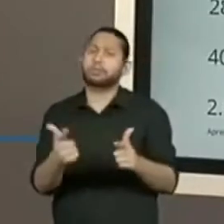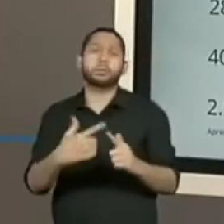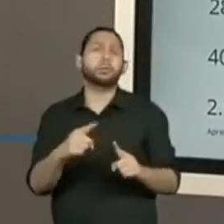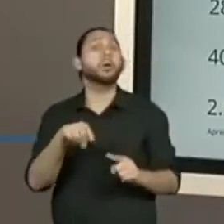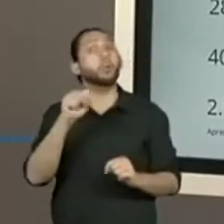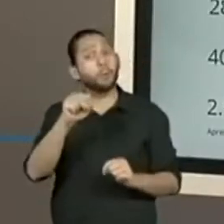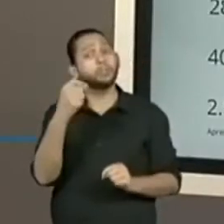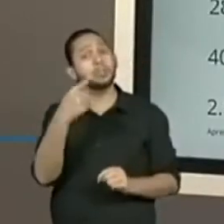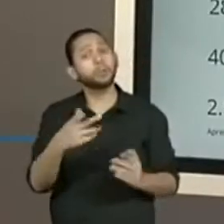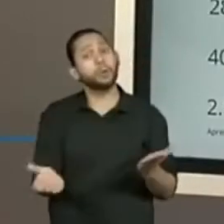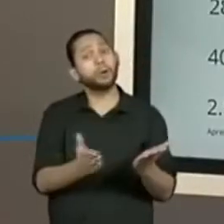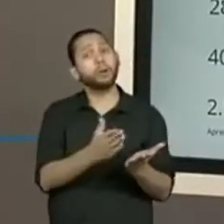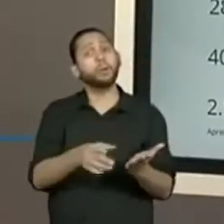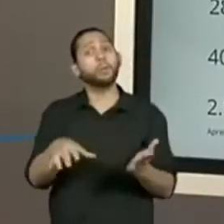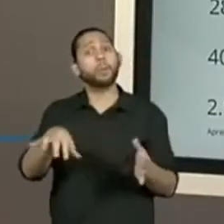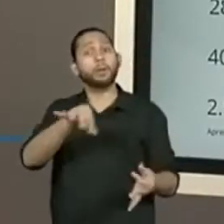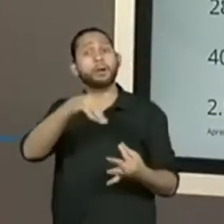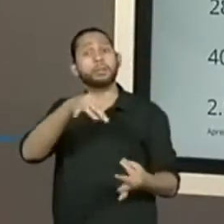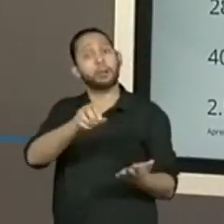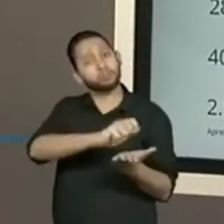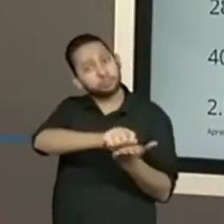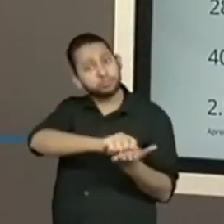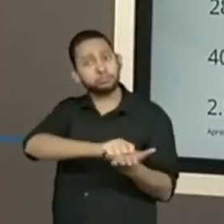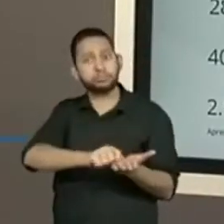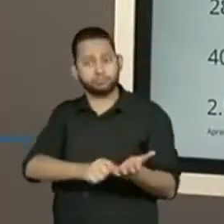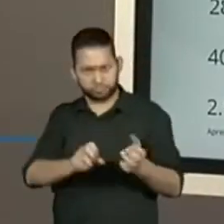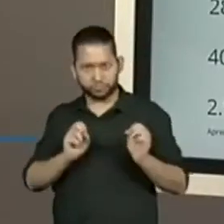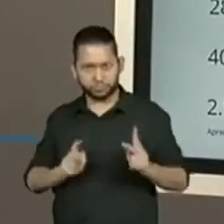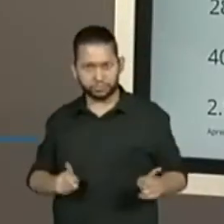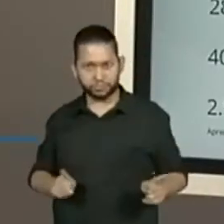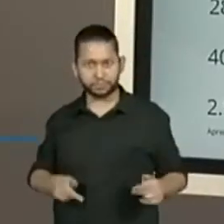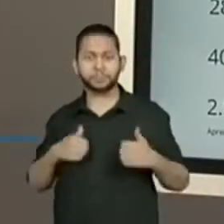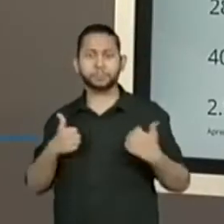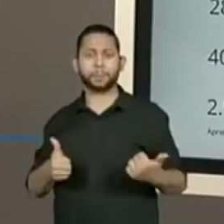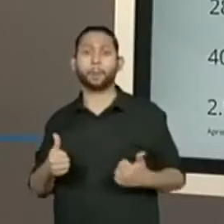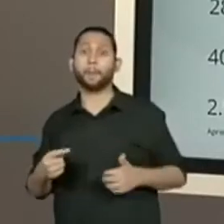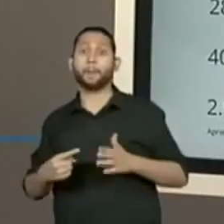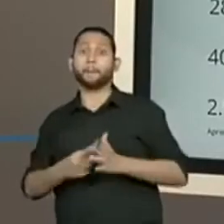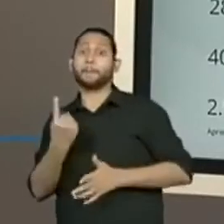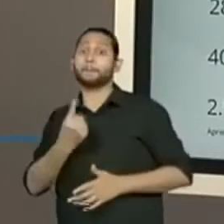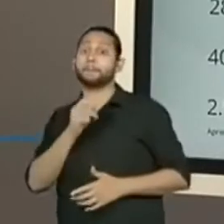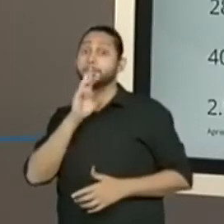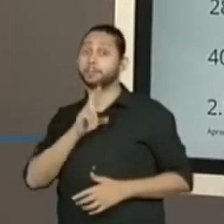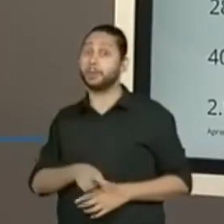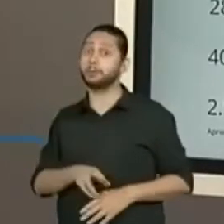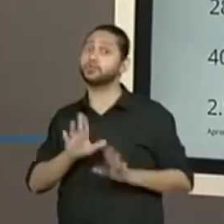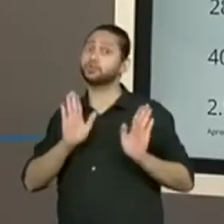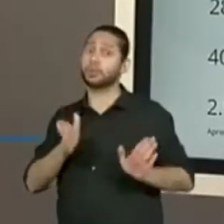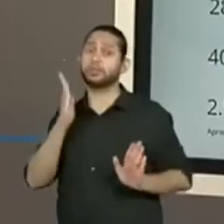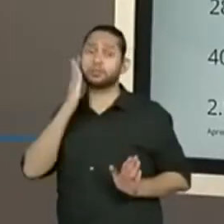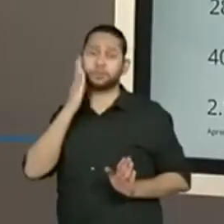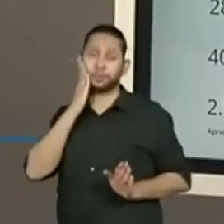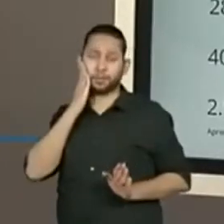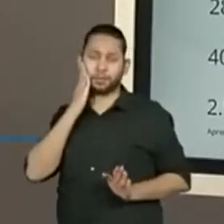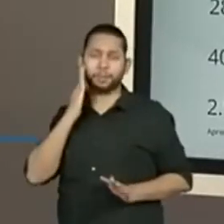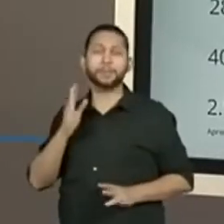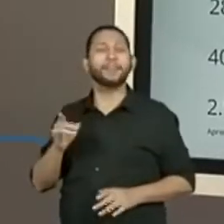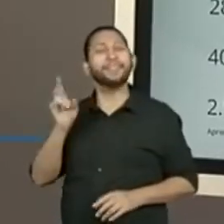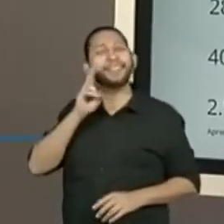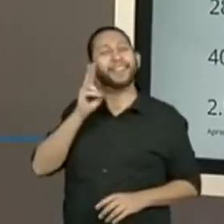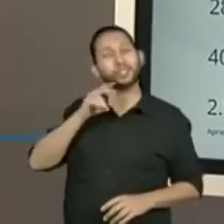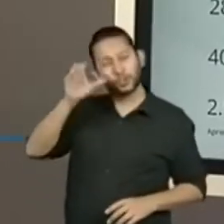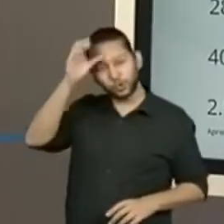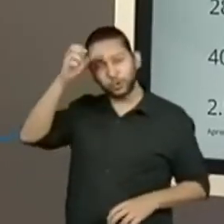número e responde na frente, ok? Então, o primeiro exercício do aprender sempre é pegar os números de laranjas